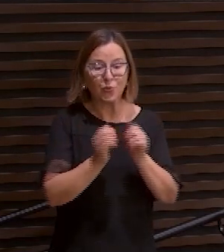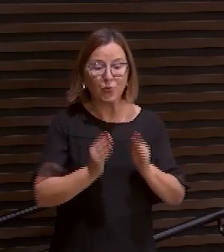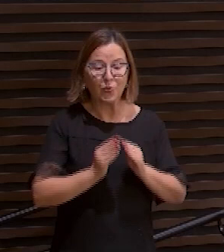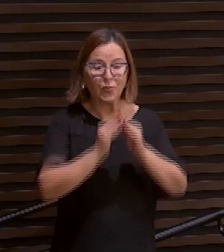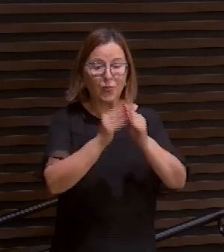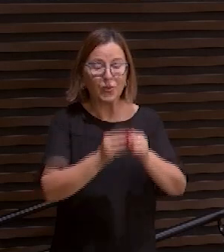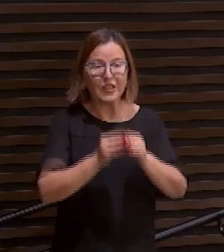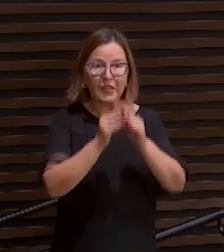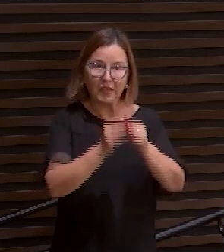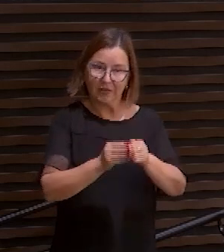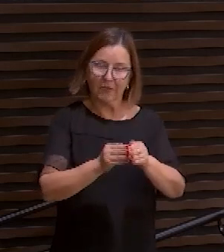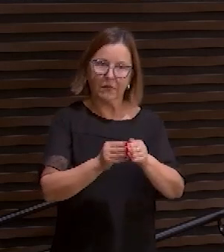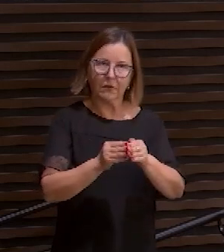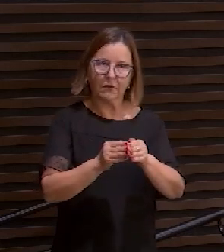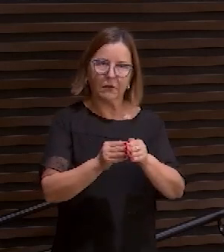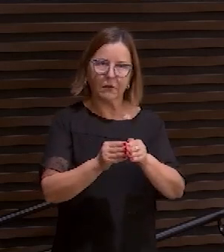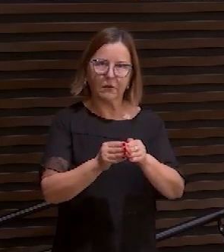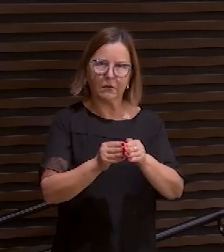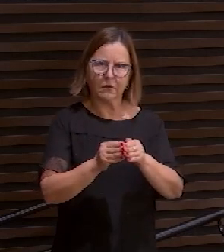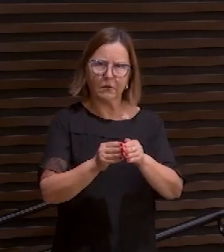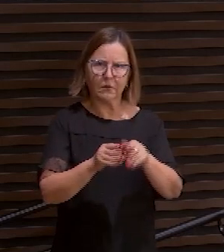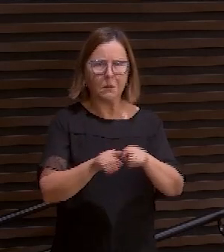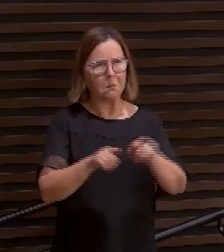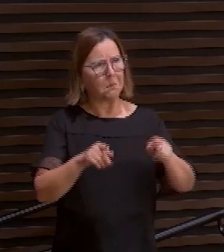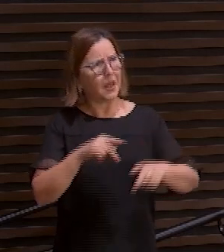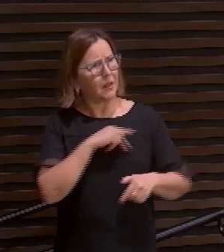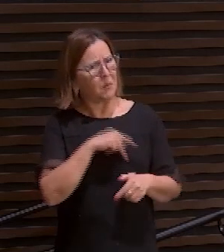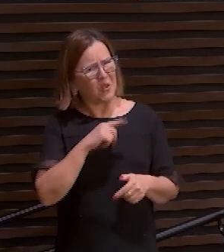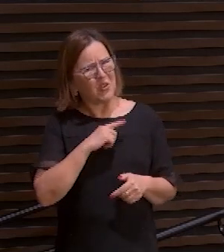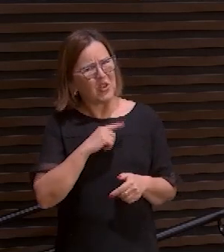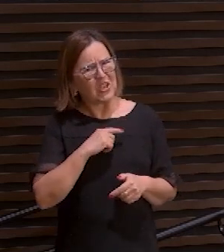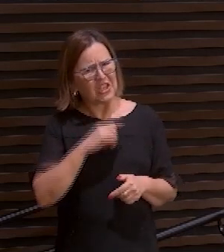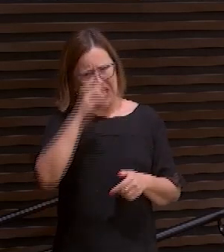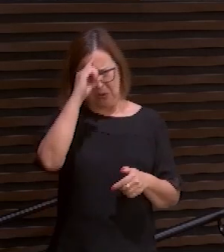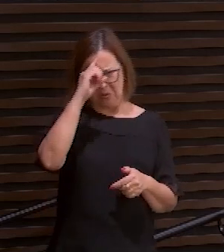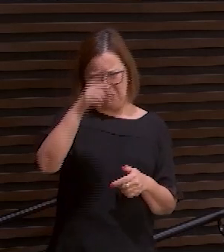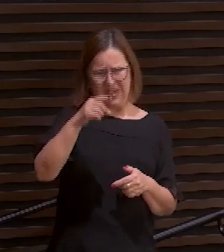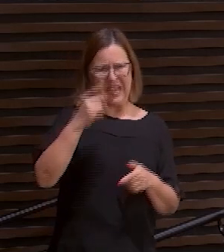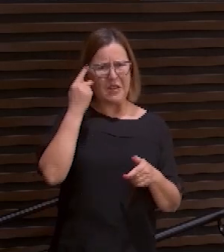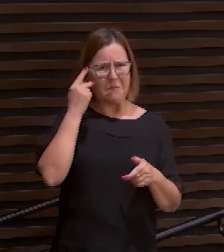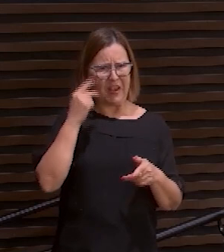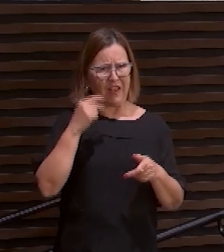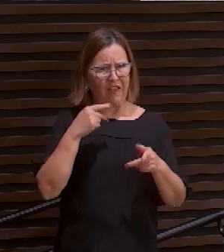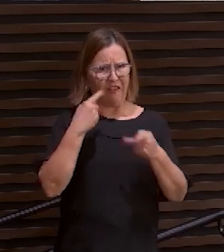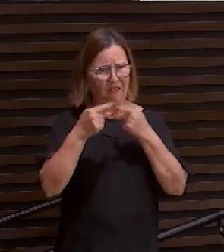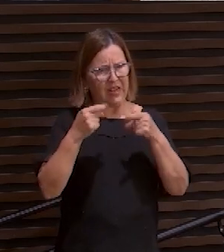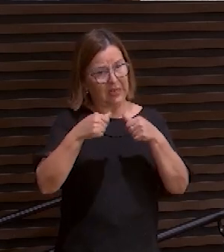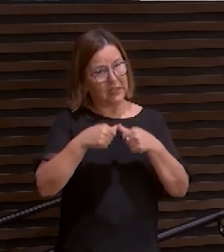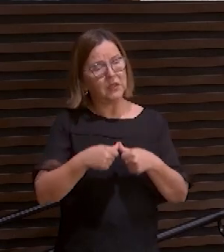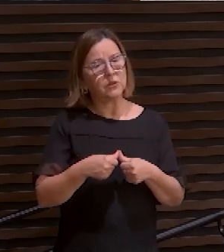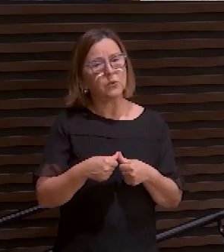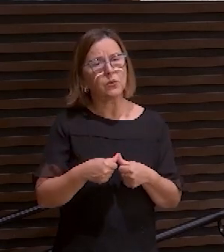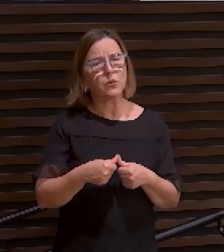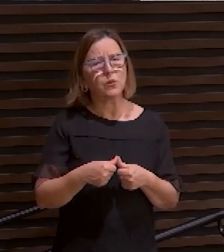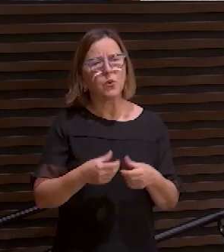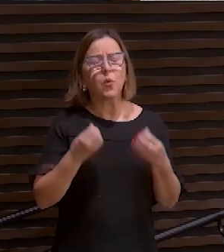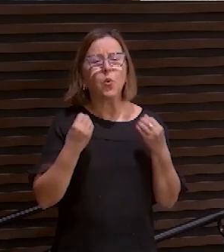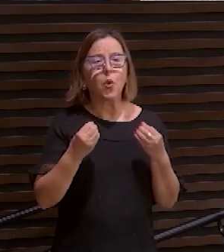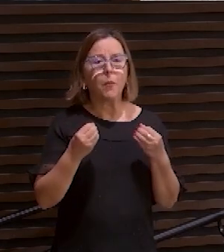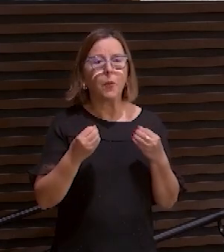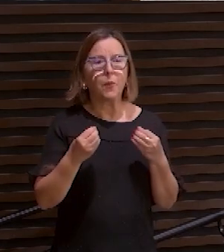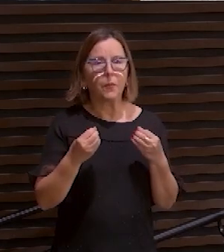Que autoridade tinha Paulo para dizer isto? Baseado